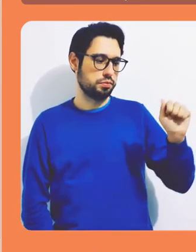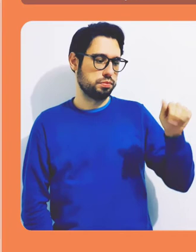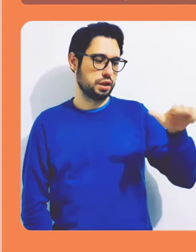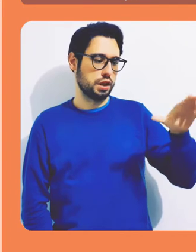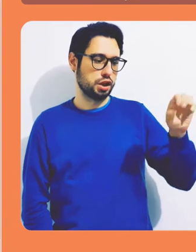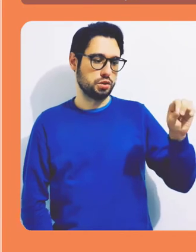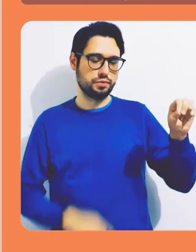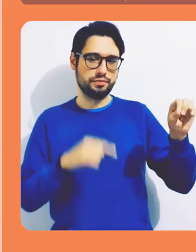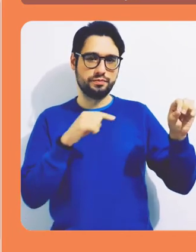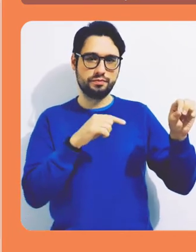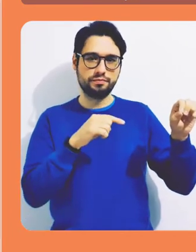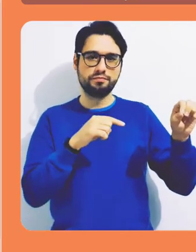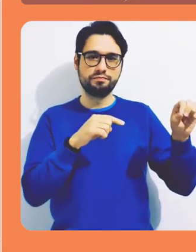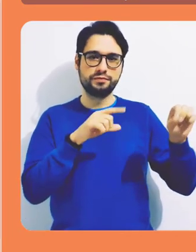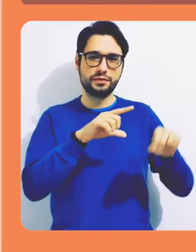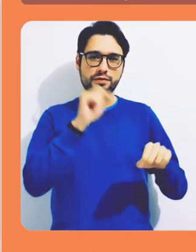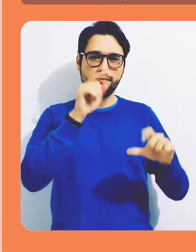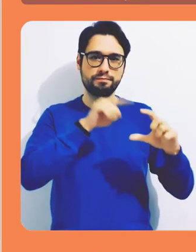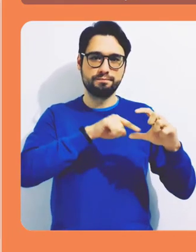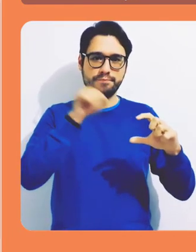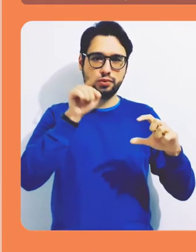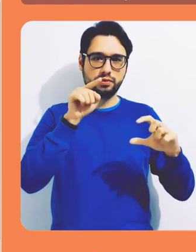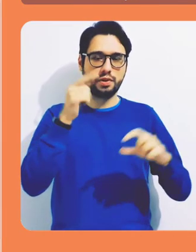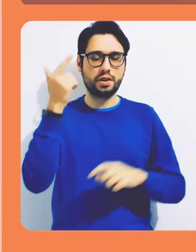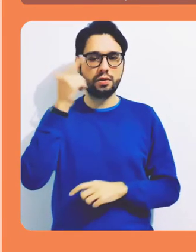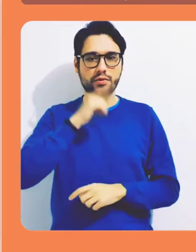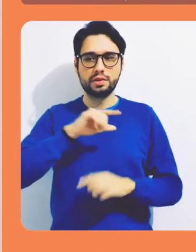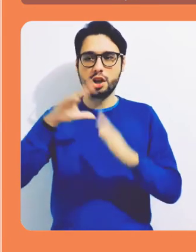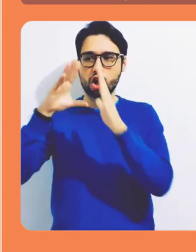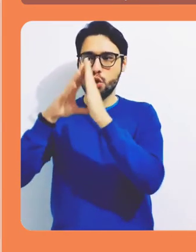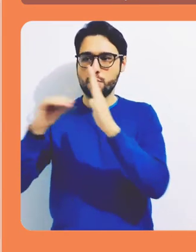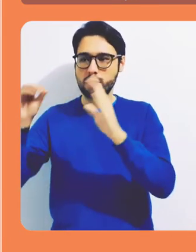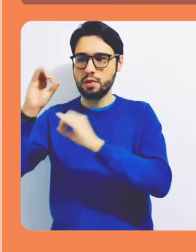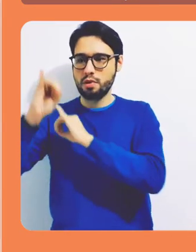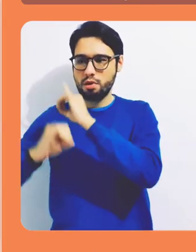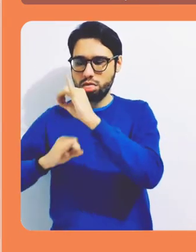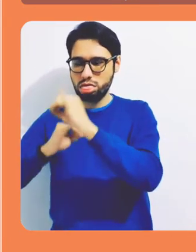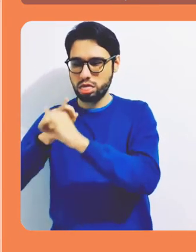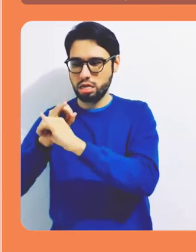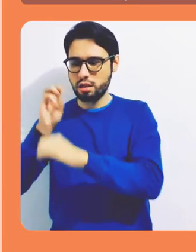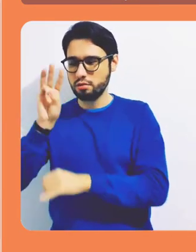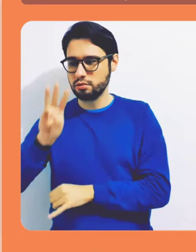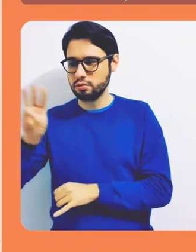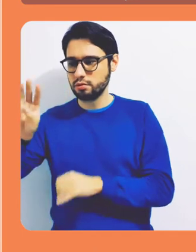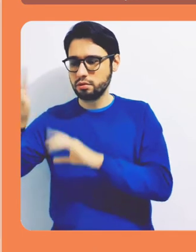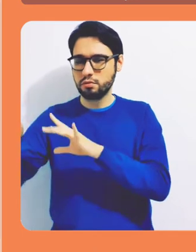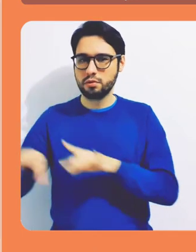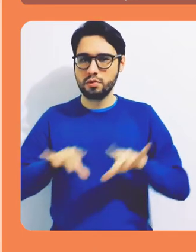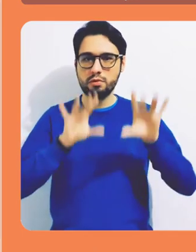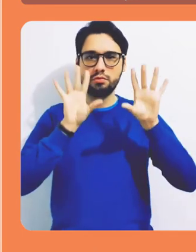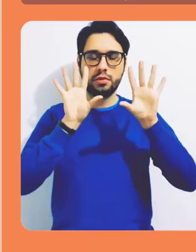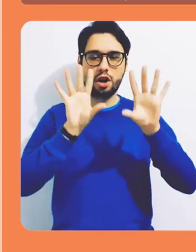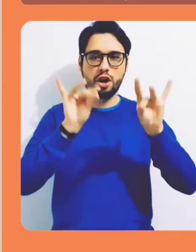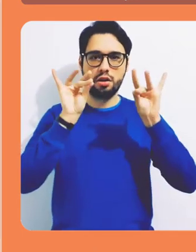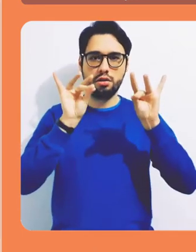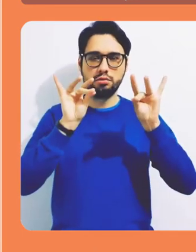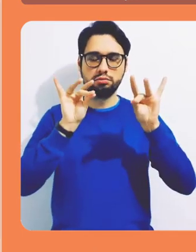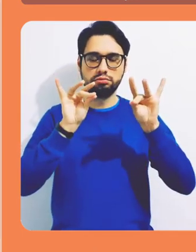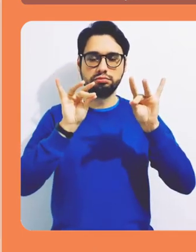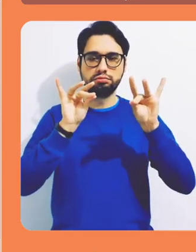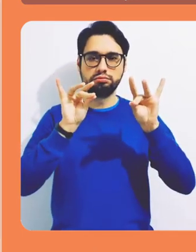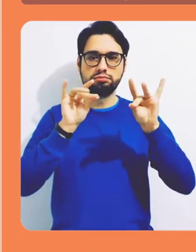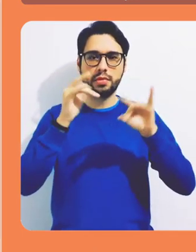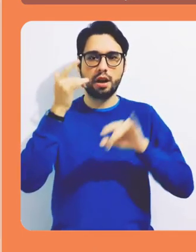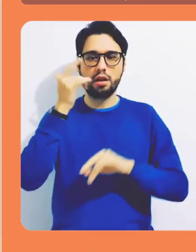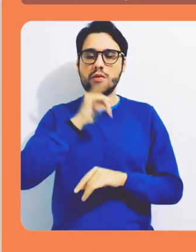ali, ó, em colar, marquei a opção e aí você copia. Depois de marcar aquela opção,